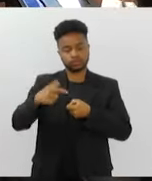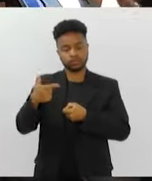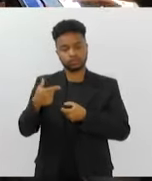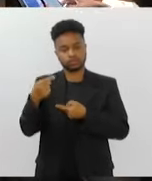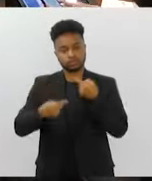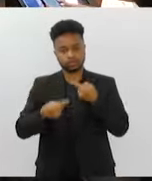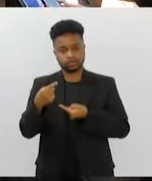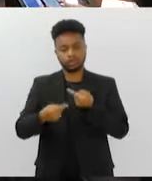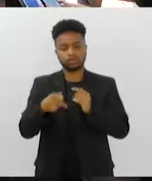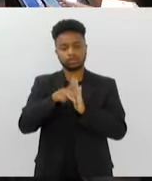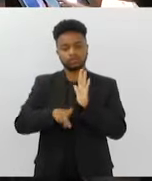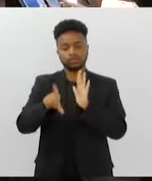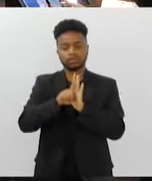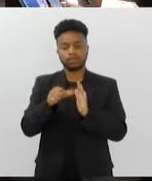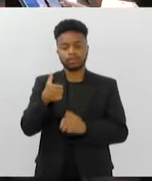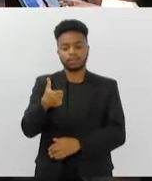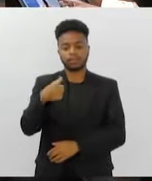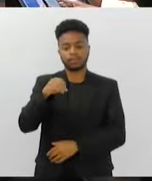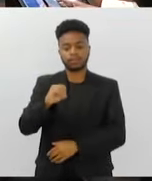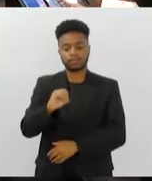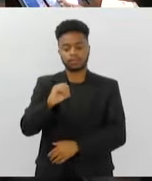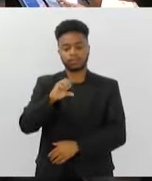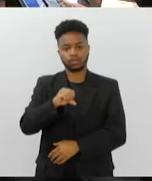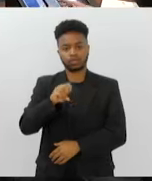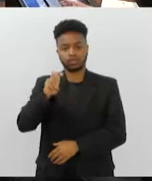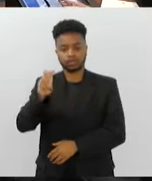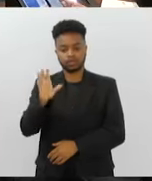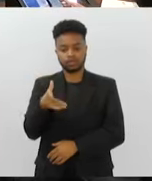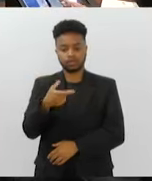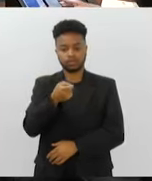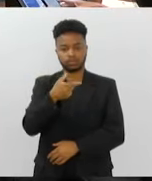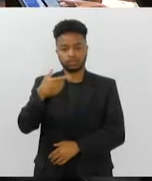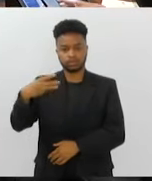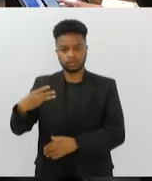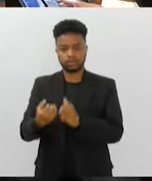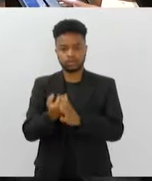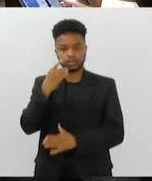de lei número 1095/2023,